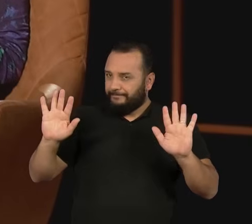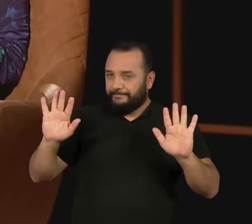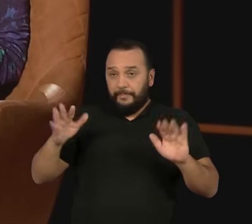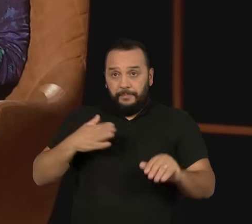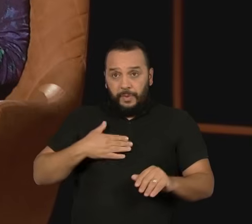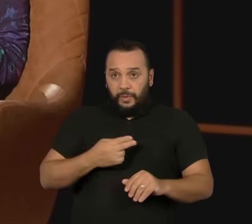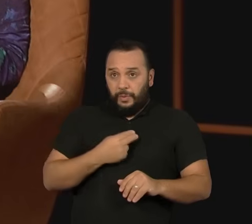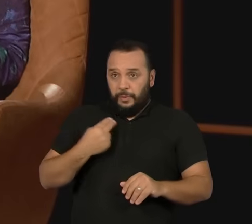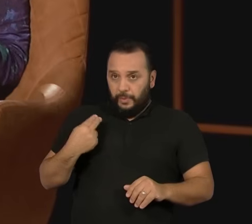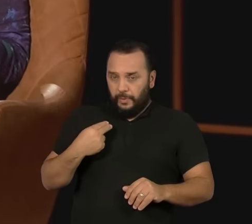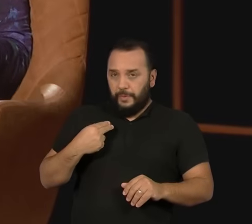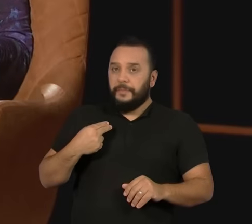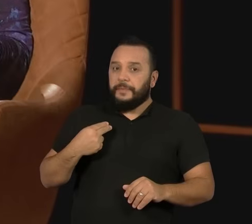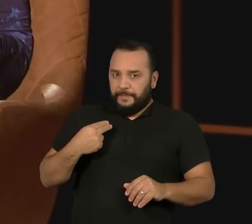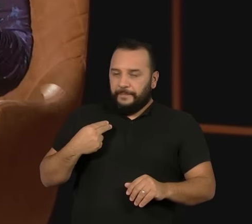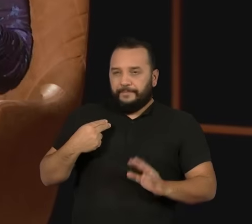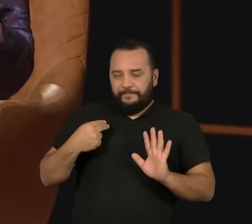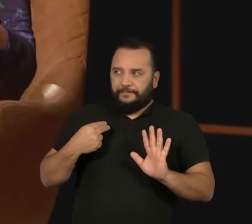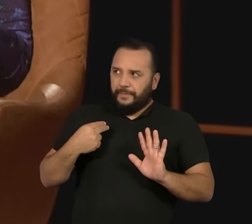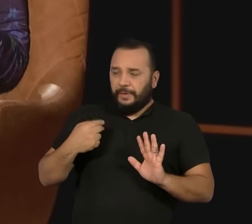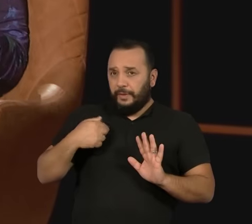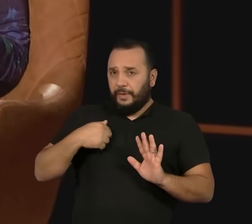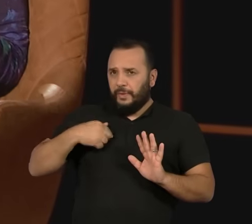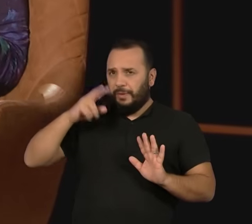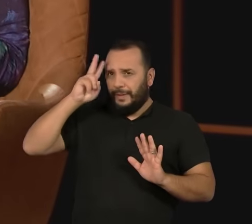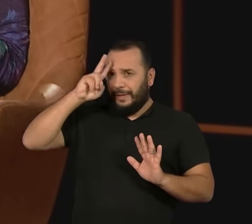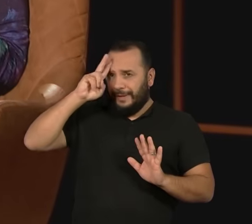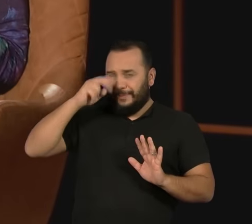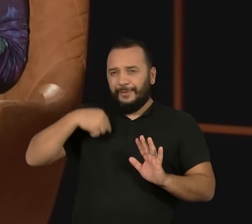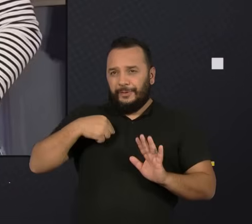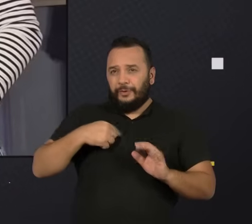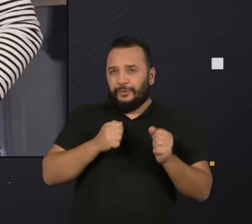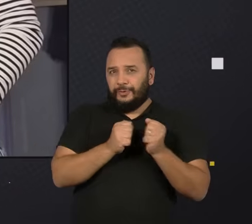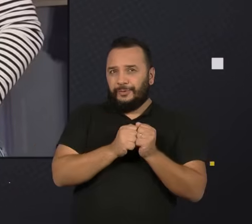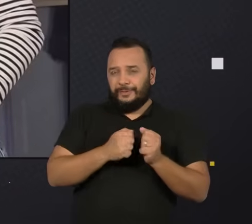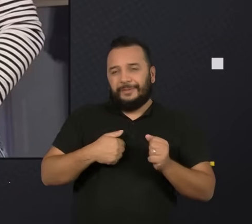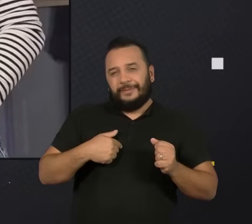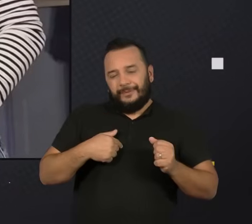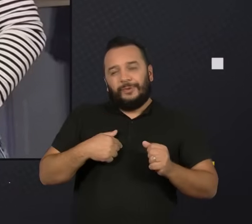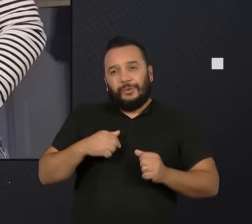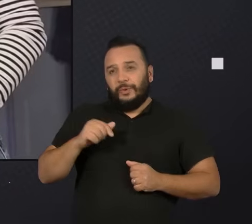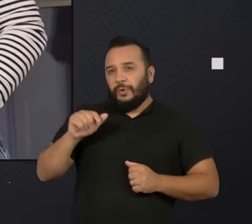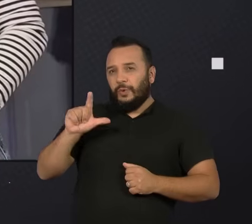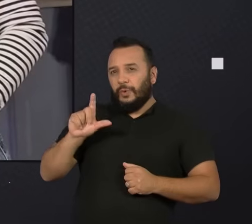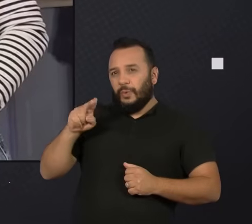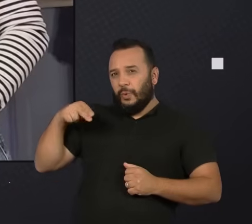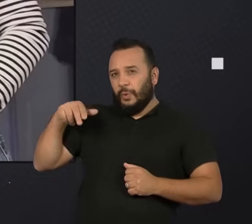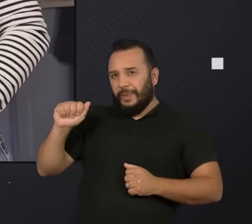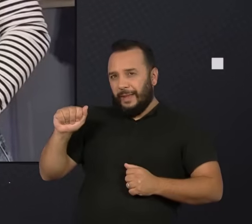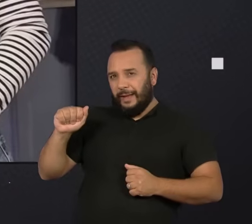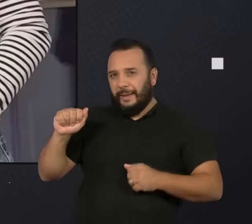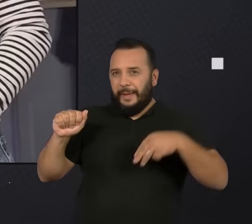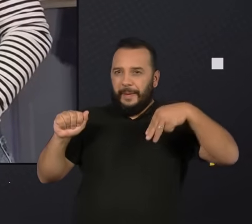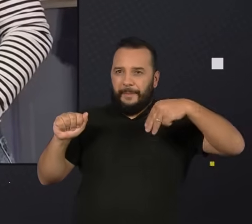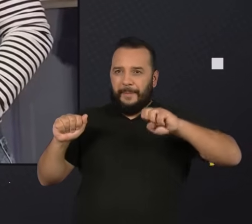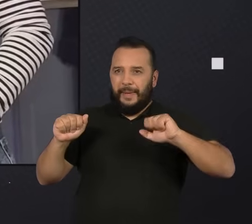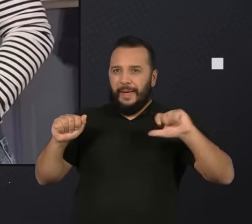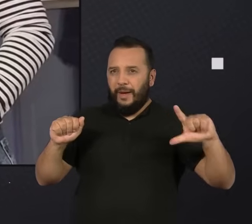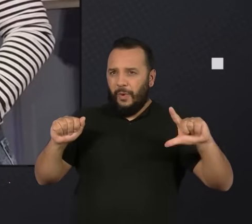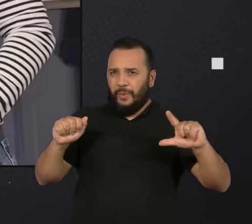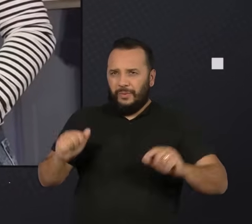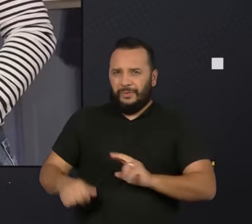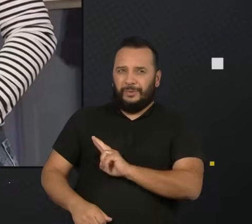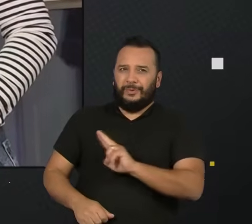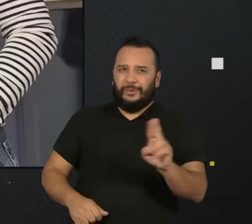nome mesmo, lembro muito eu e minha irmã mais velha, né? Luna e Mel, já eram nomes também muito